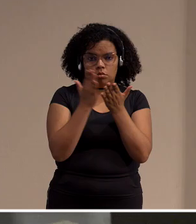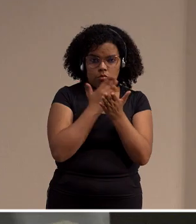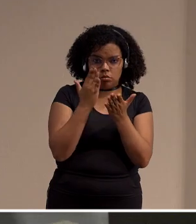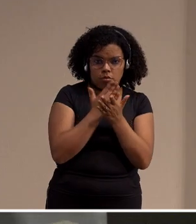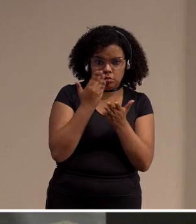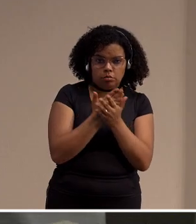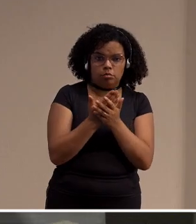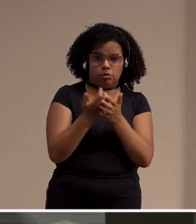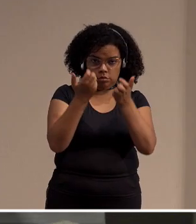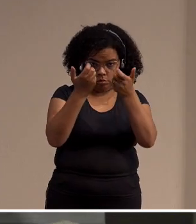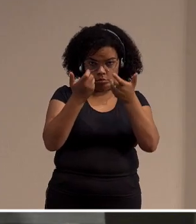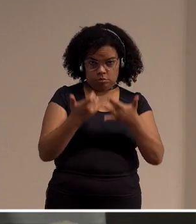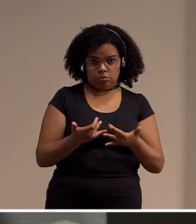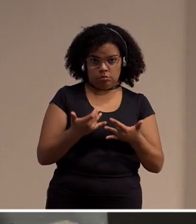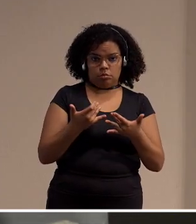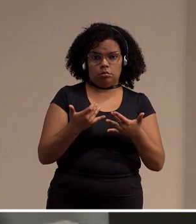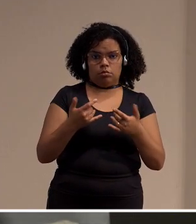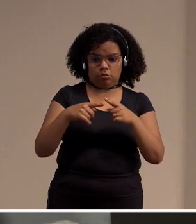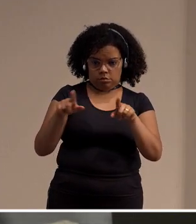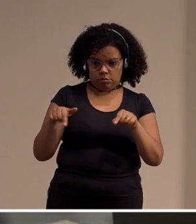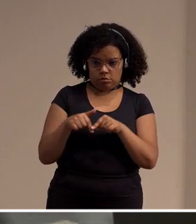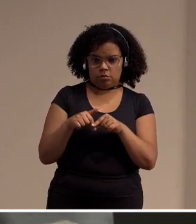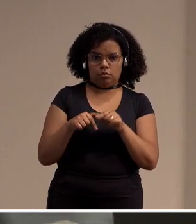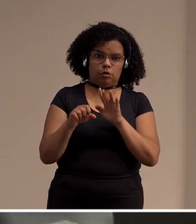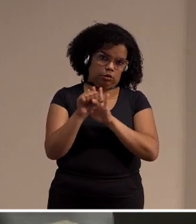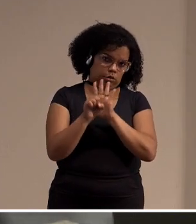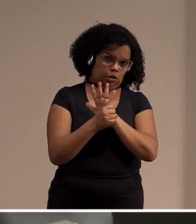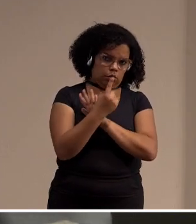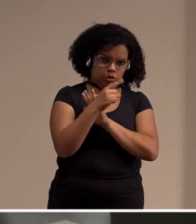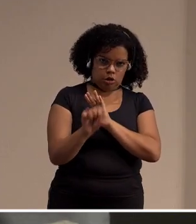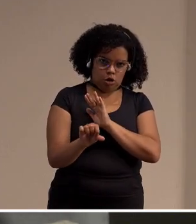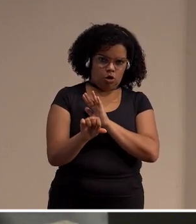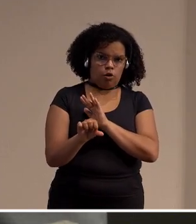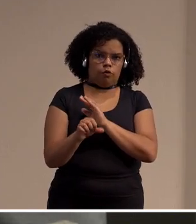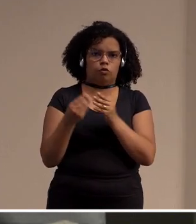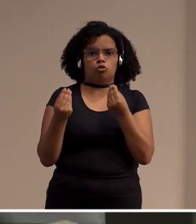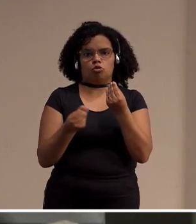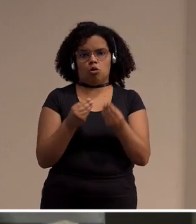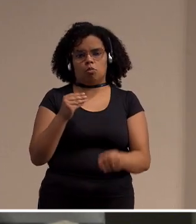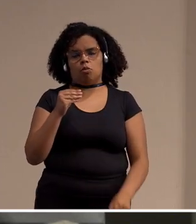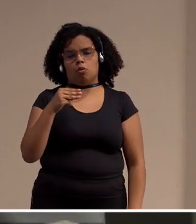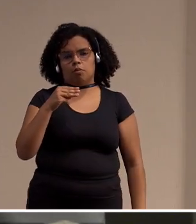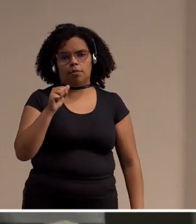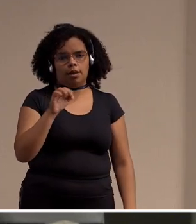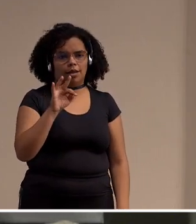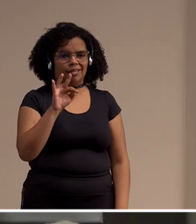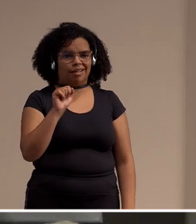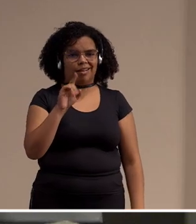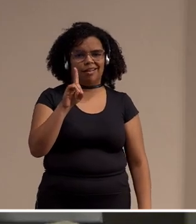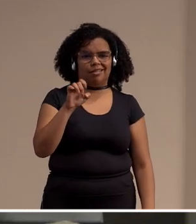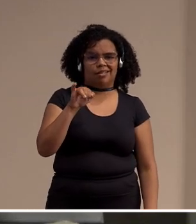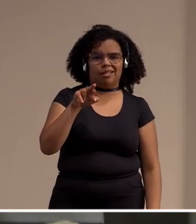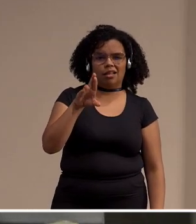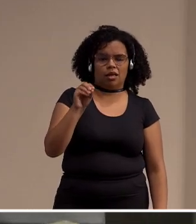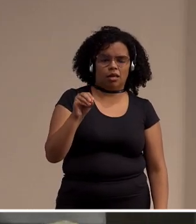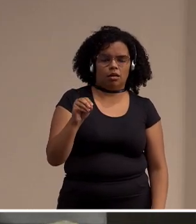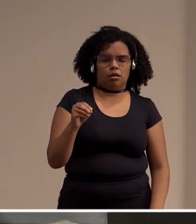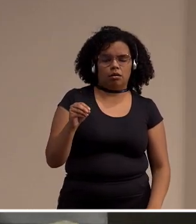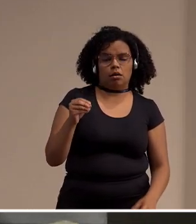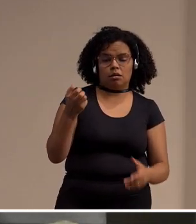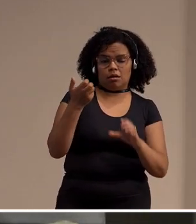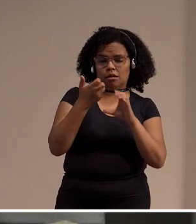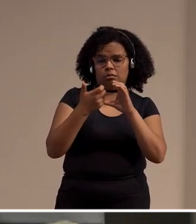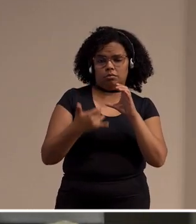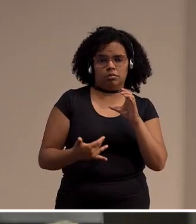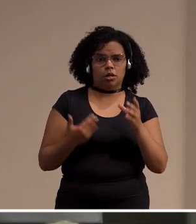abate, um livro do século XIX, por exemplo, como Matadeiro, porque me parece muito característico